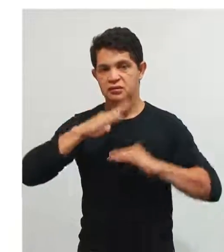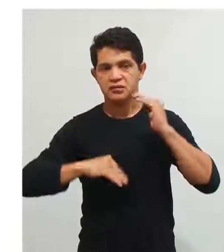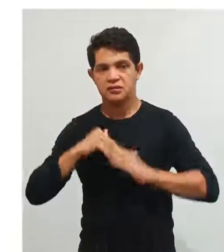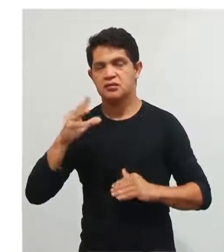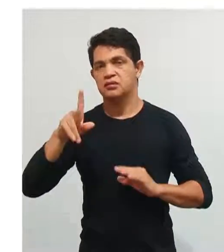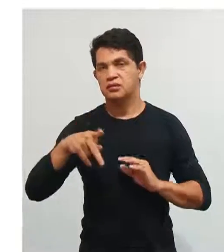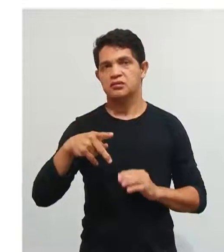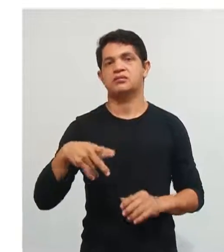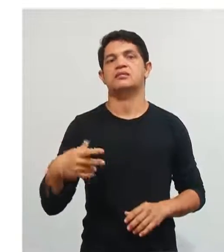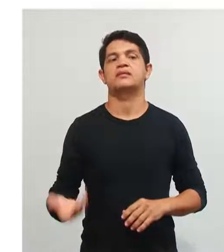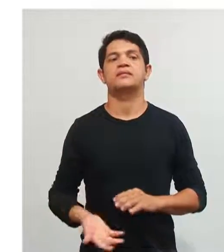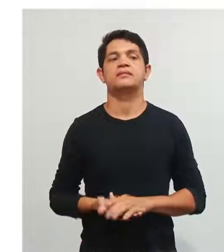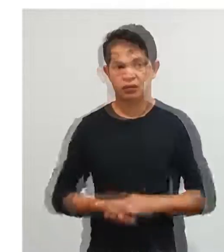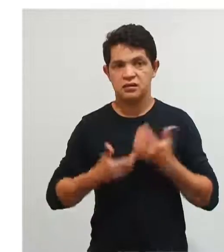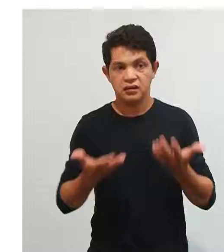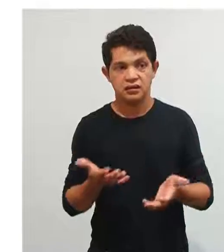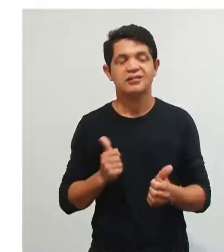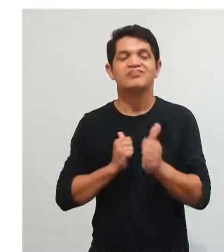Maestro,